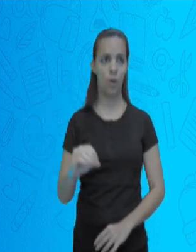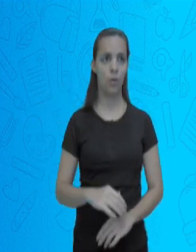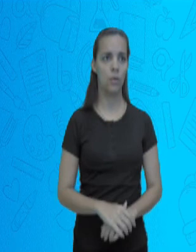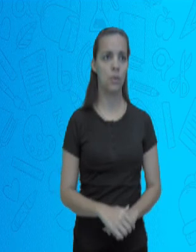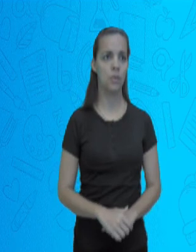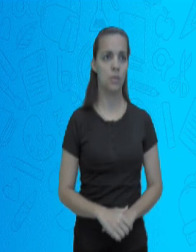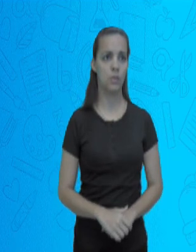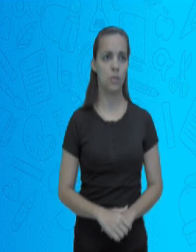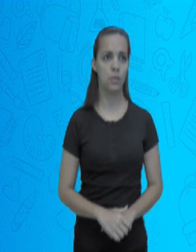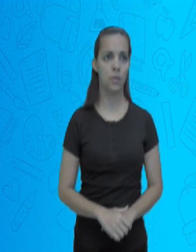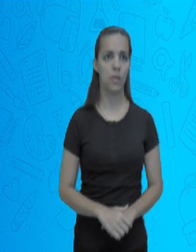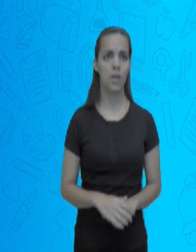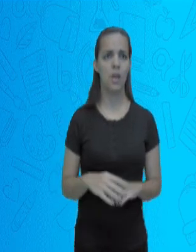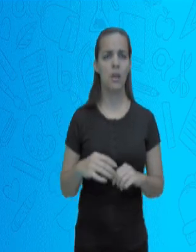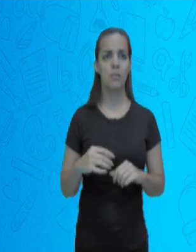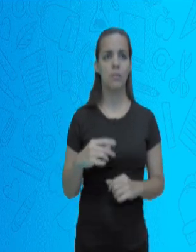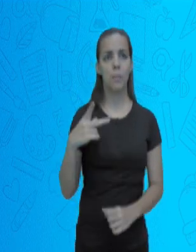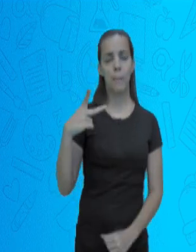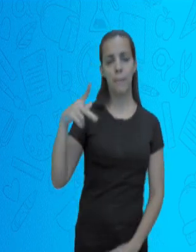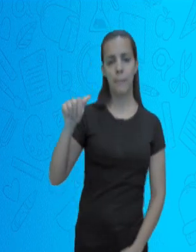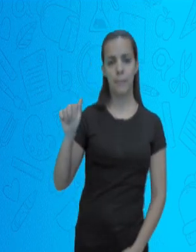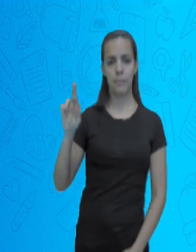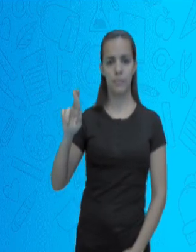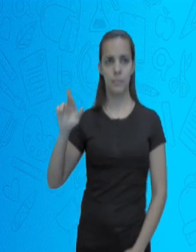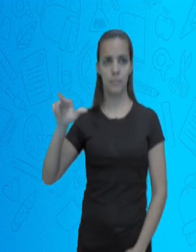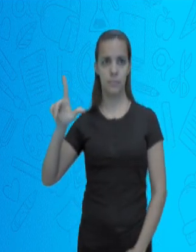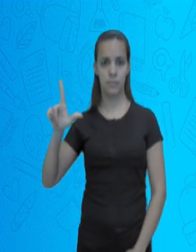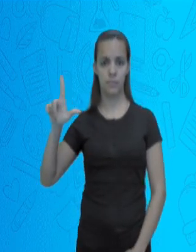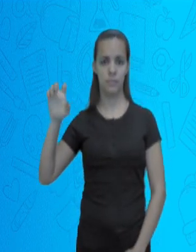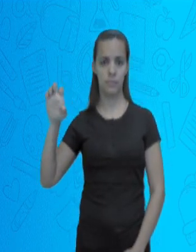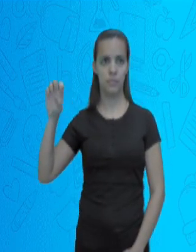um paralelogramo MNOP.